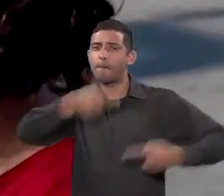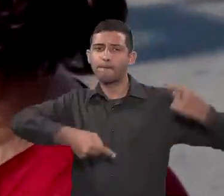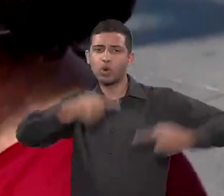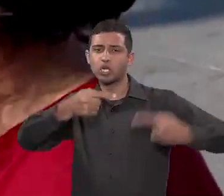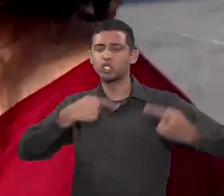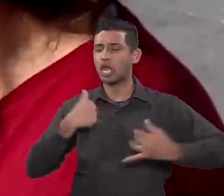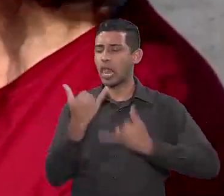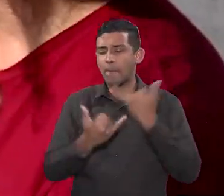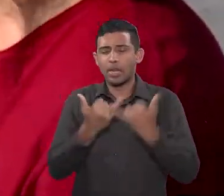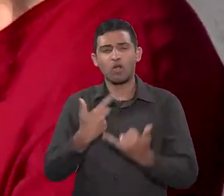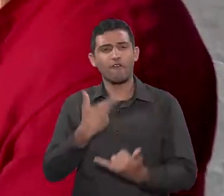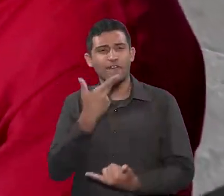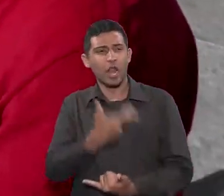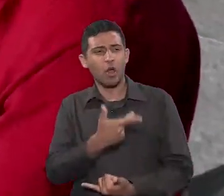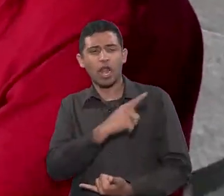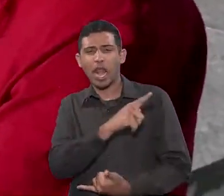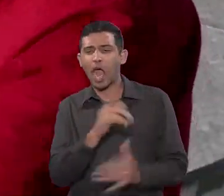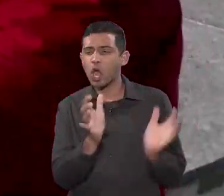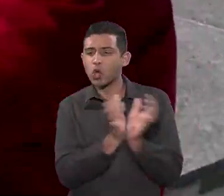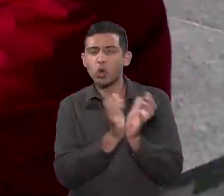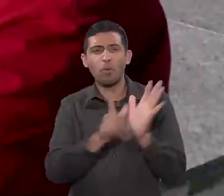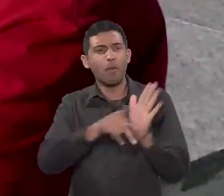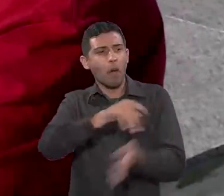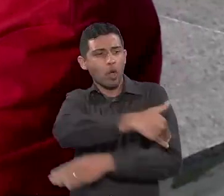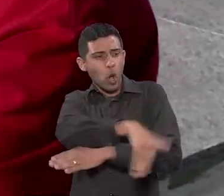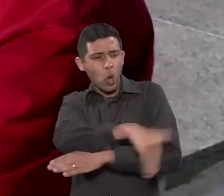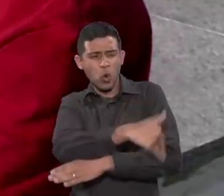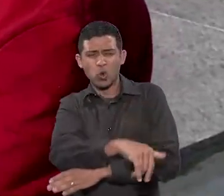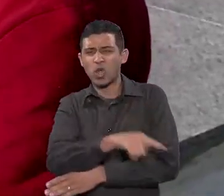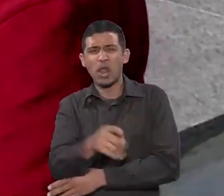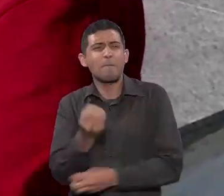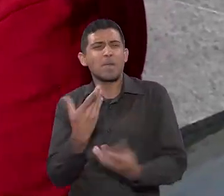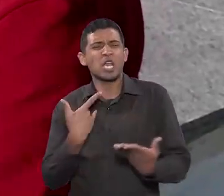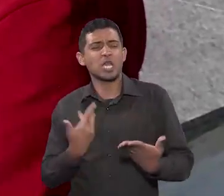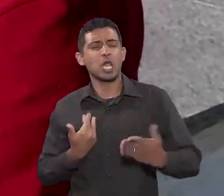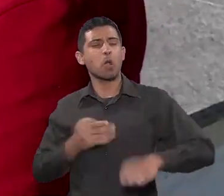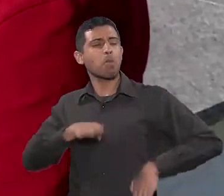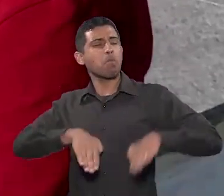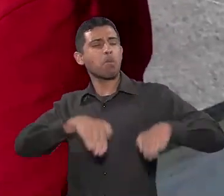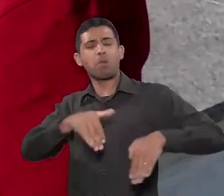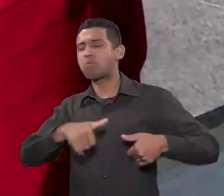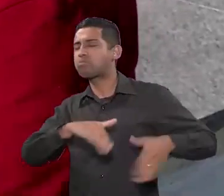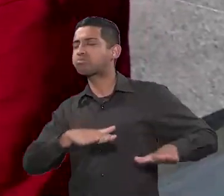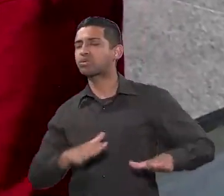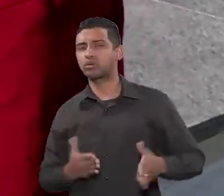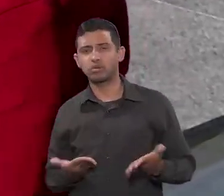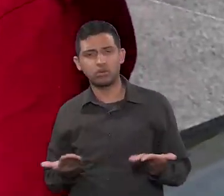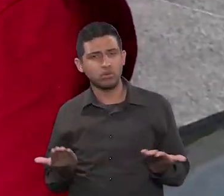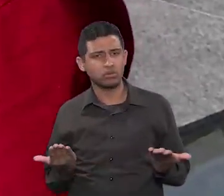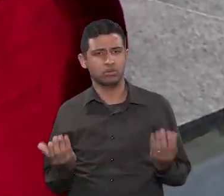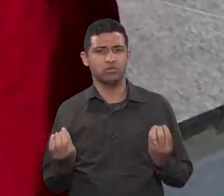a população de rua, o morador de rua, servia para que ele passasse por cima da pessoa quando saísse do Royal House Opera.